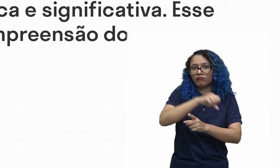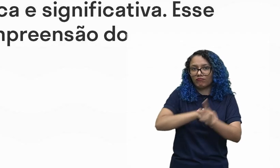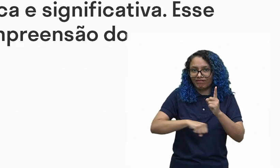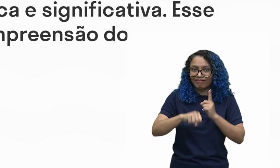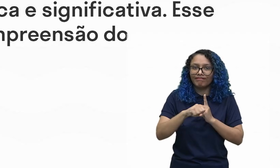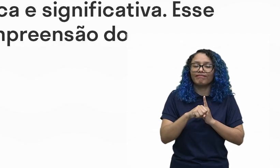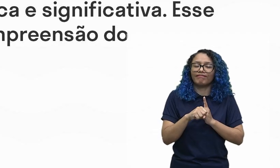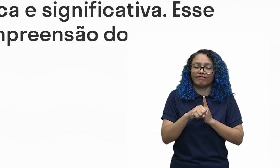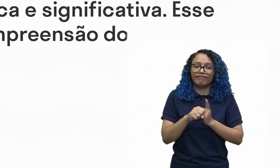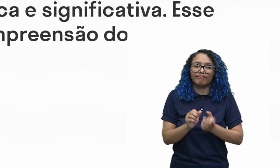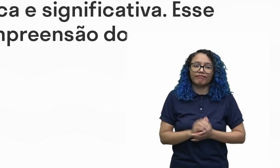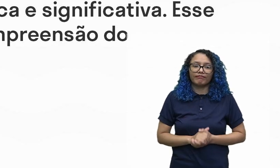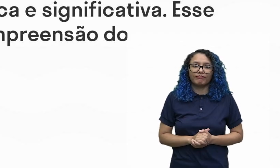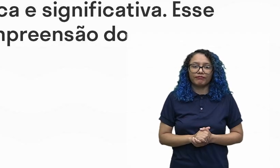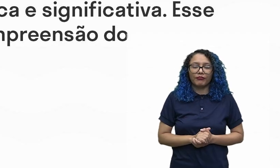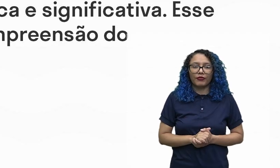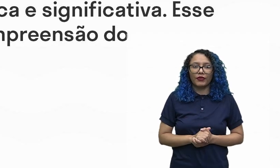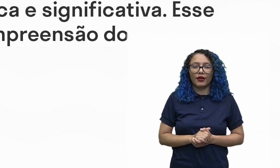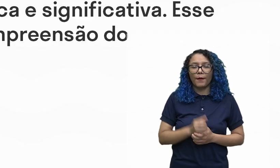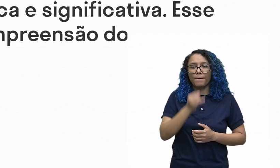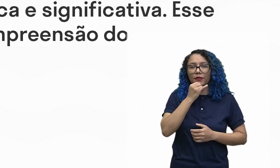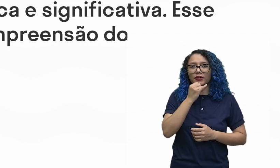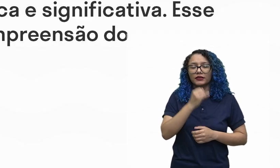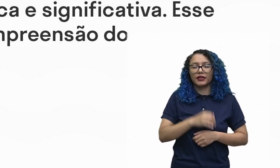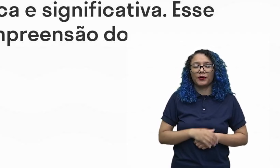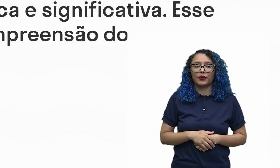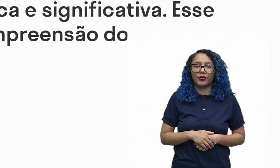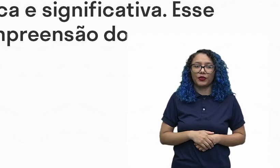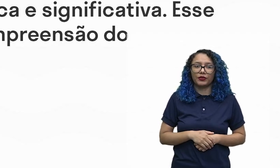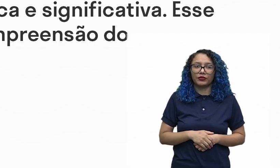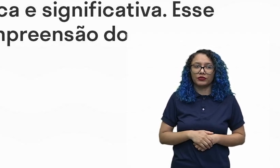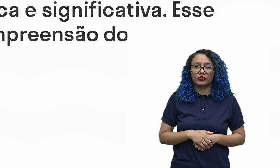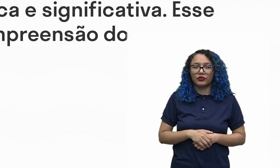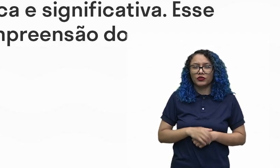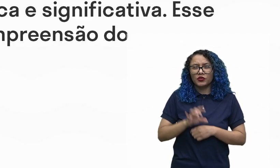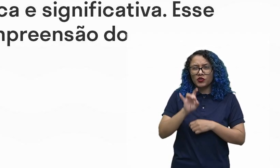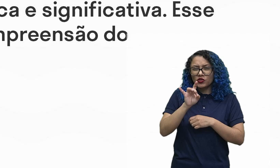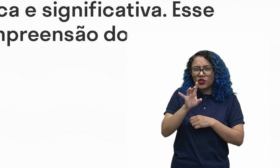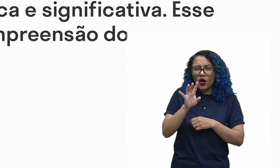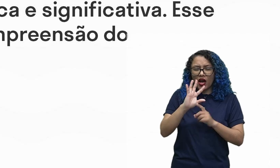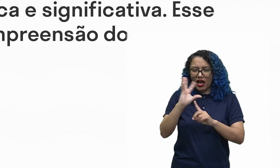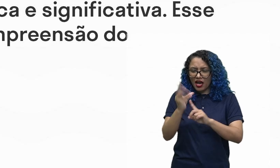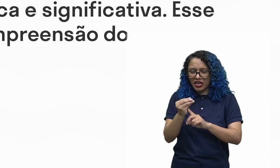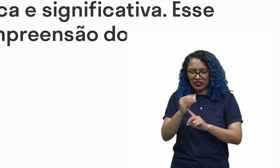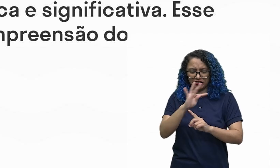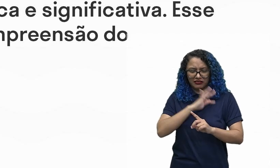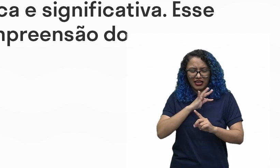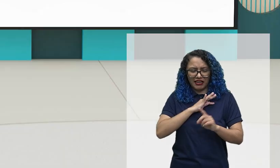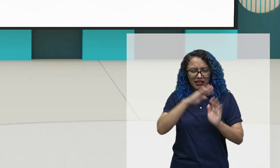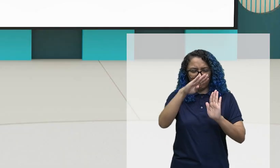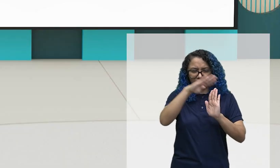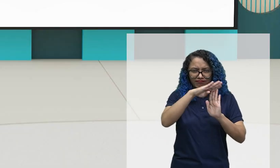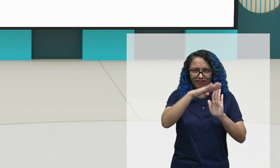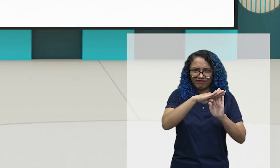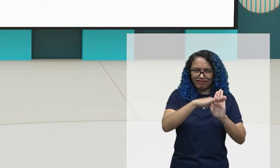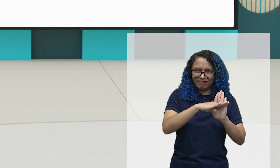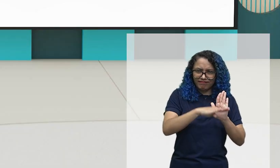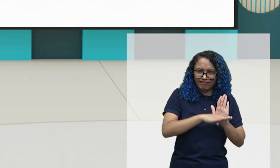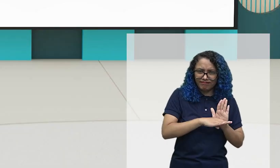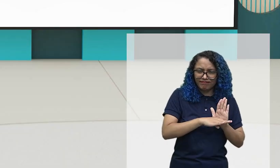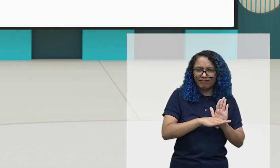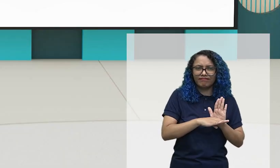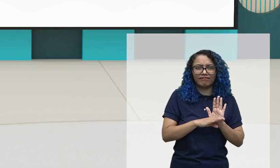sociedade. Então, é a gente sair do contexto de entender apenas como a arte que traz a técnica,